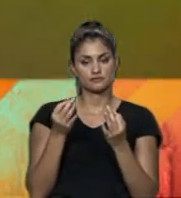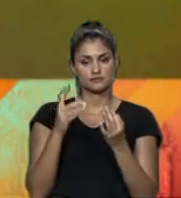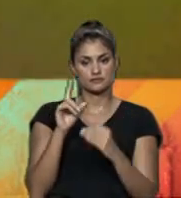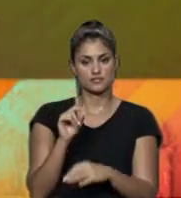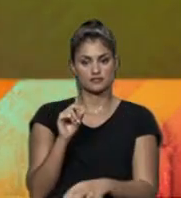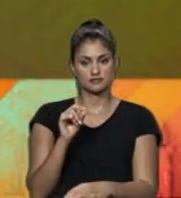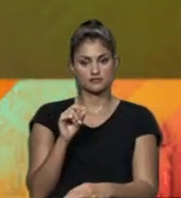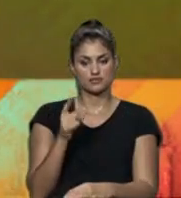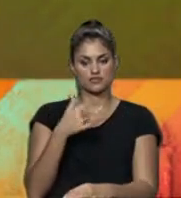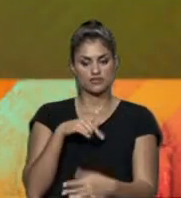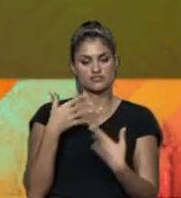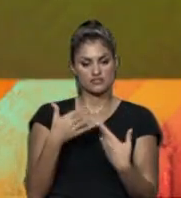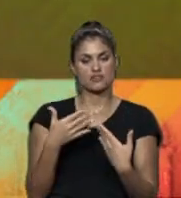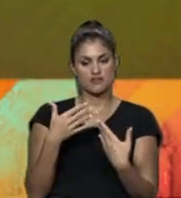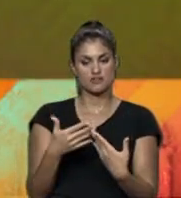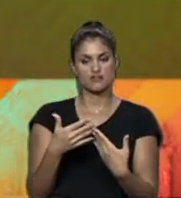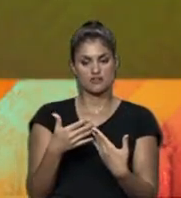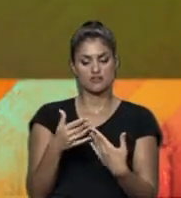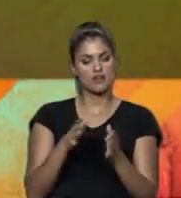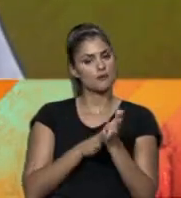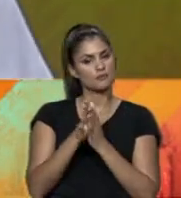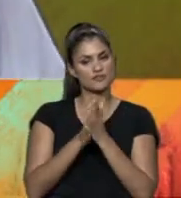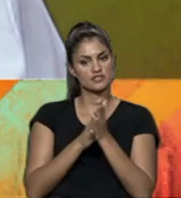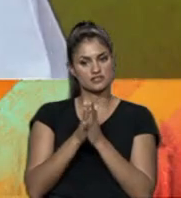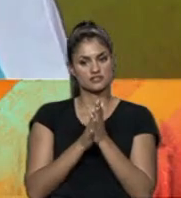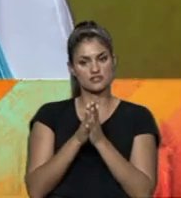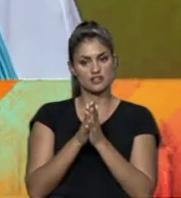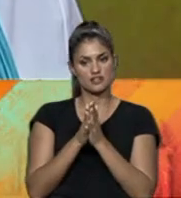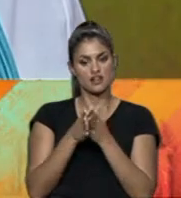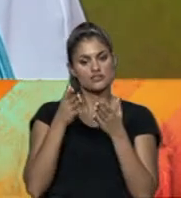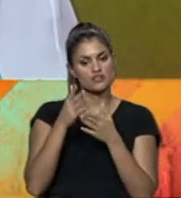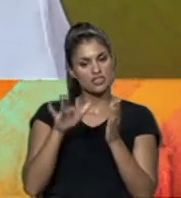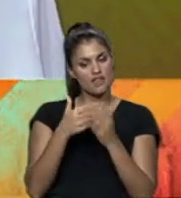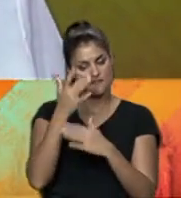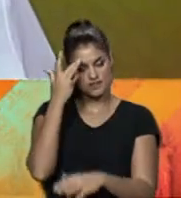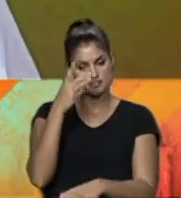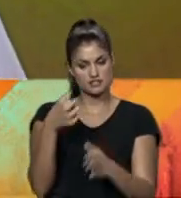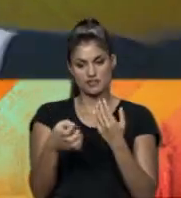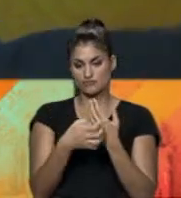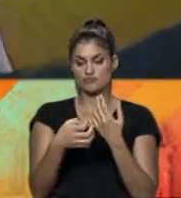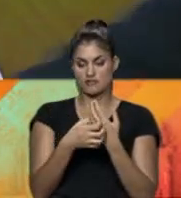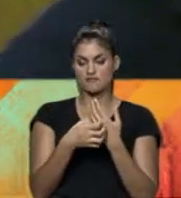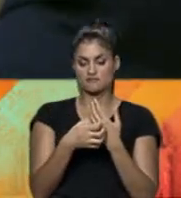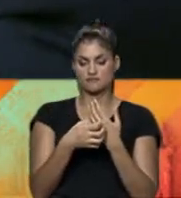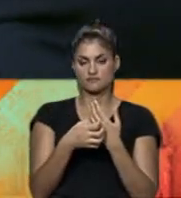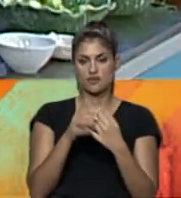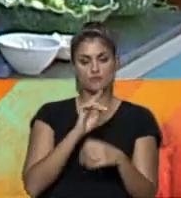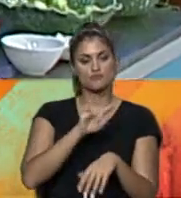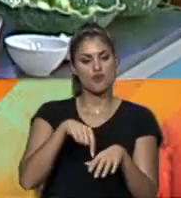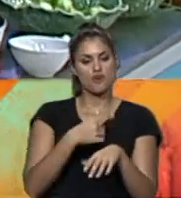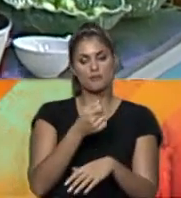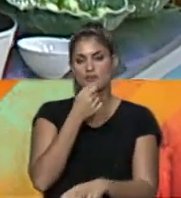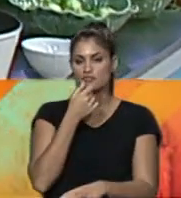e como tudo. Nós, hoje em dia, temos que, de facto, aproveitar tudo aquilo que é para ajudar e facilitar na cozinha, porque não? Muito bem. Não é? Uma hora para o